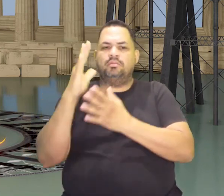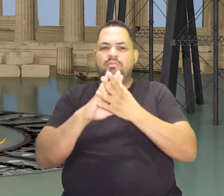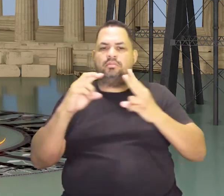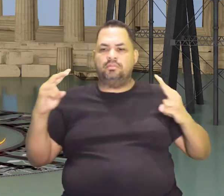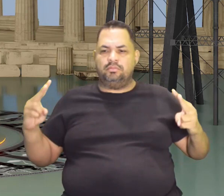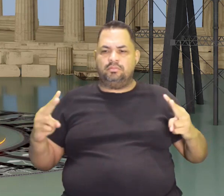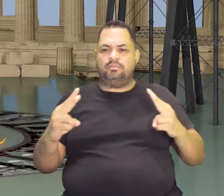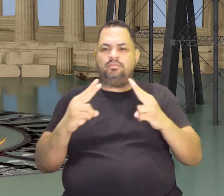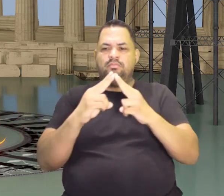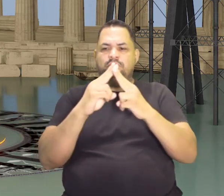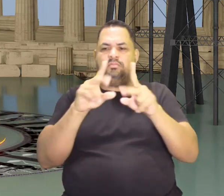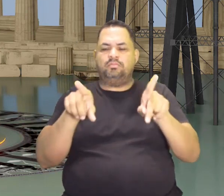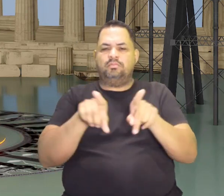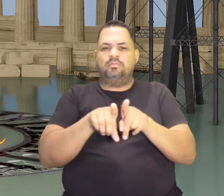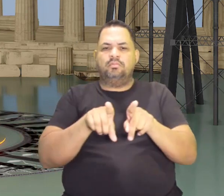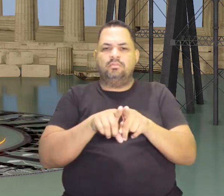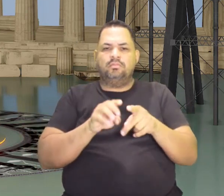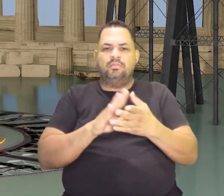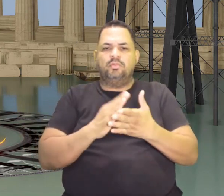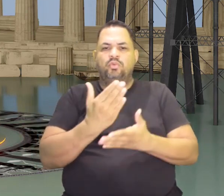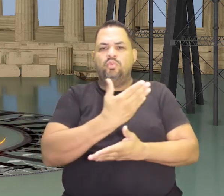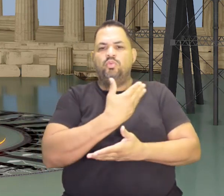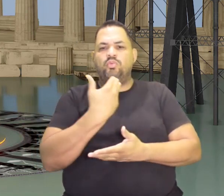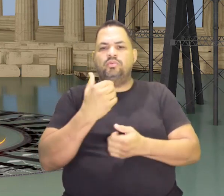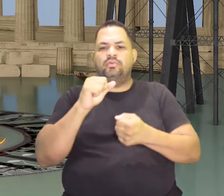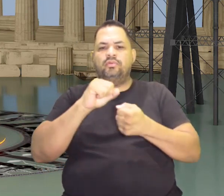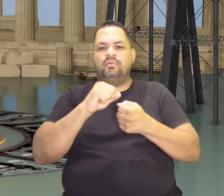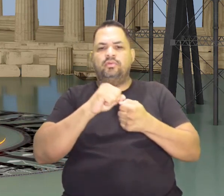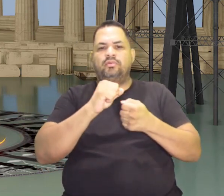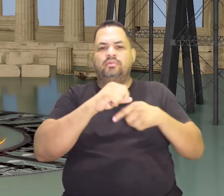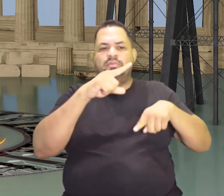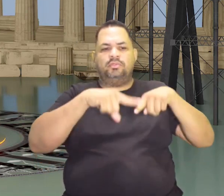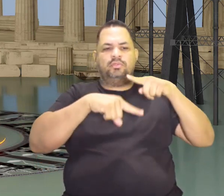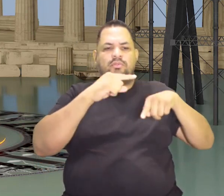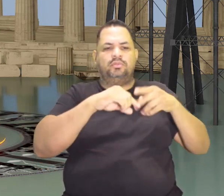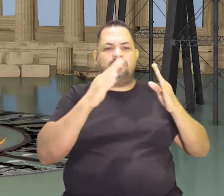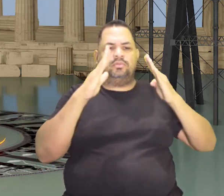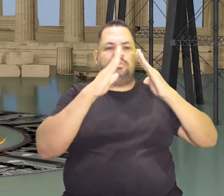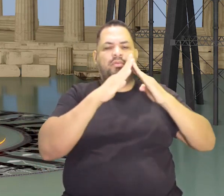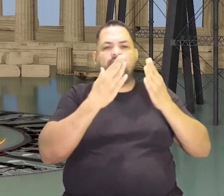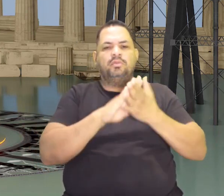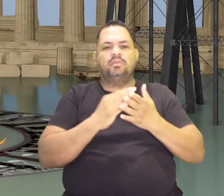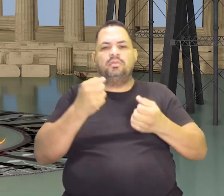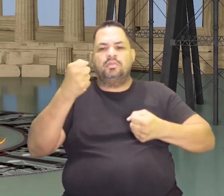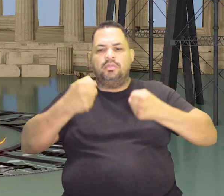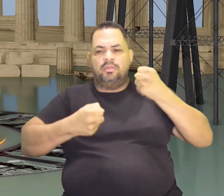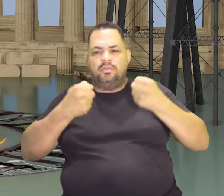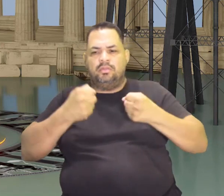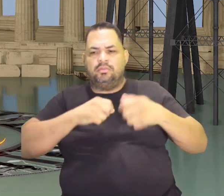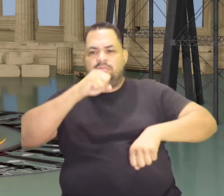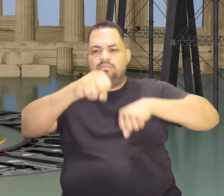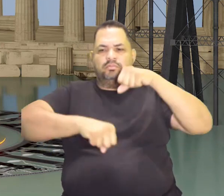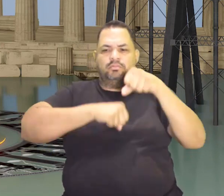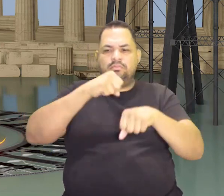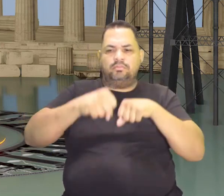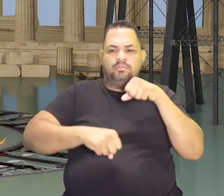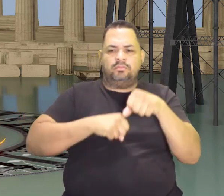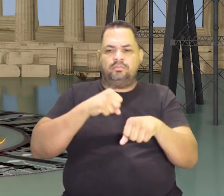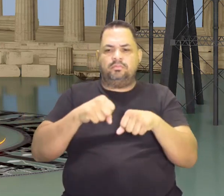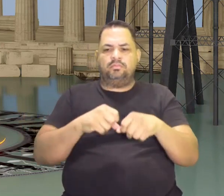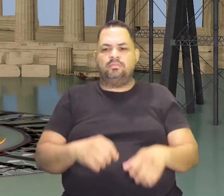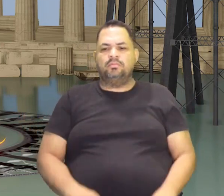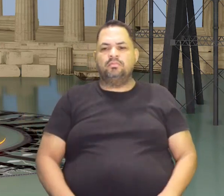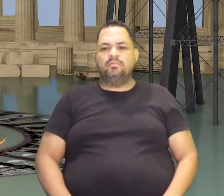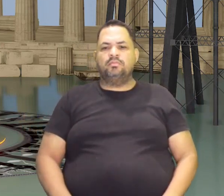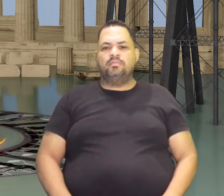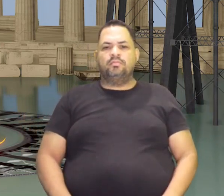atualmente, nós produzimos móveis, veículos, automotores, bicicletas,